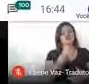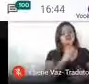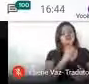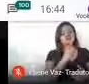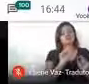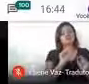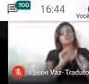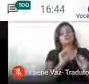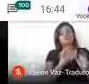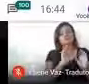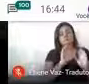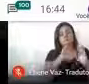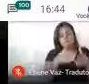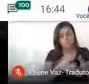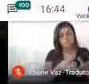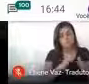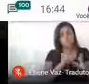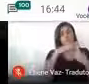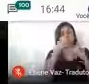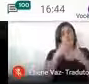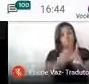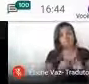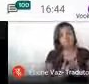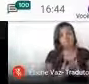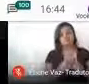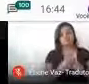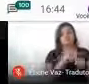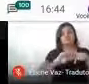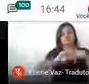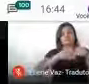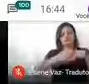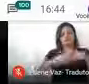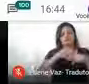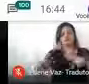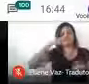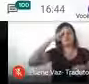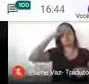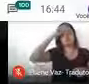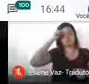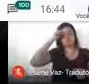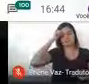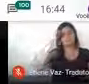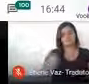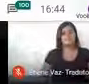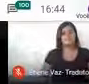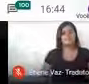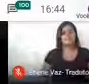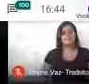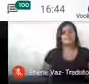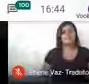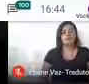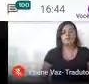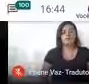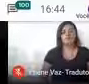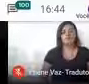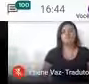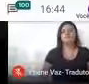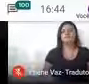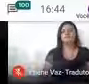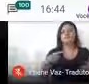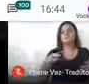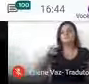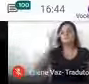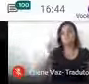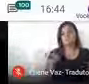comunidades, as comunidades quilombolas amazônicas. Então, eu trouxe aqui um quadro da Fundação Palmares,